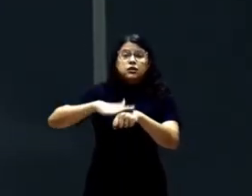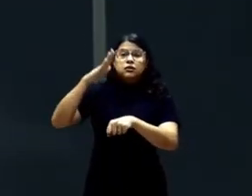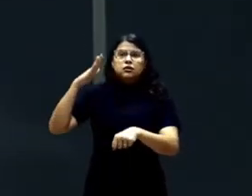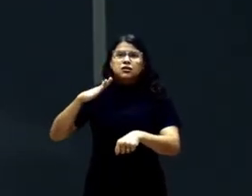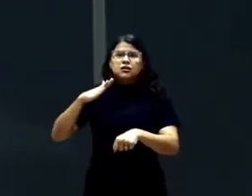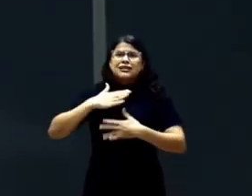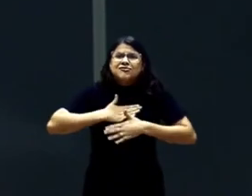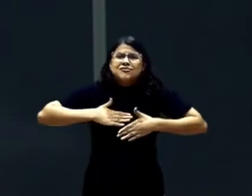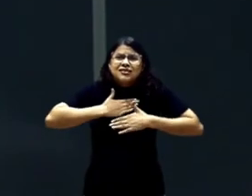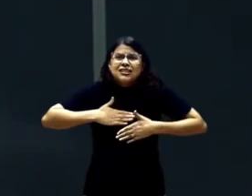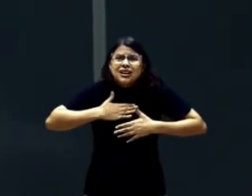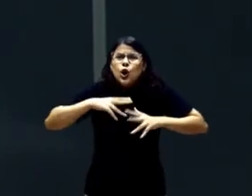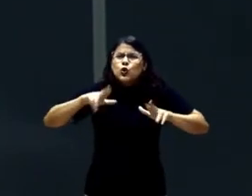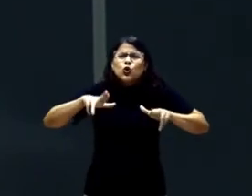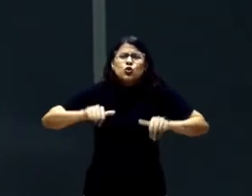Insaciável,